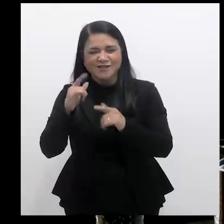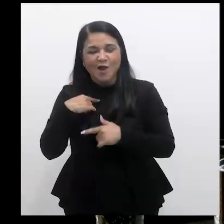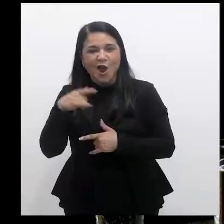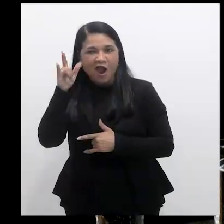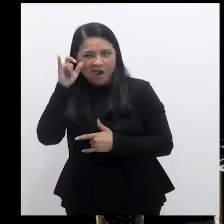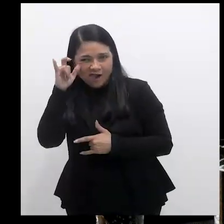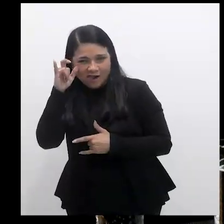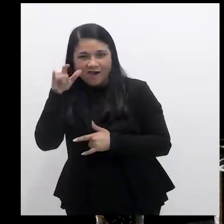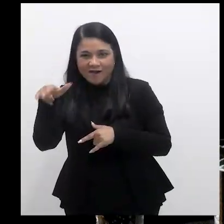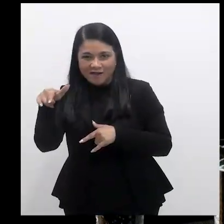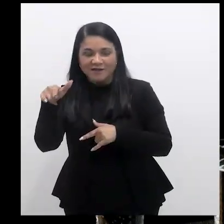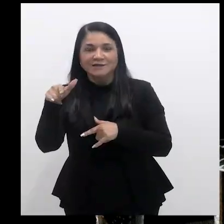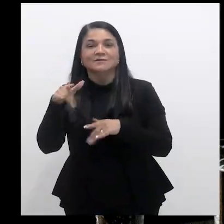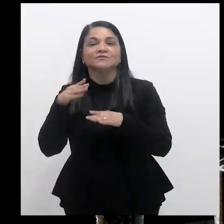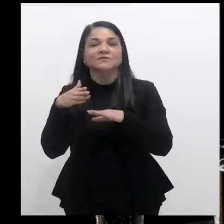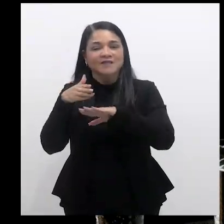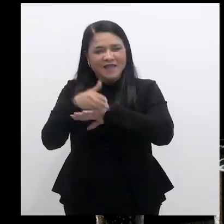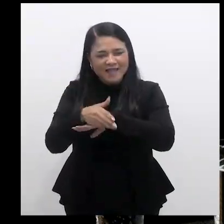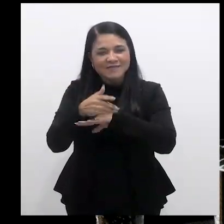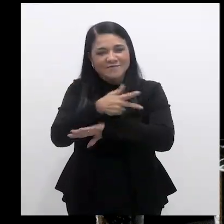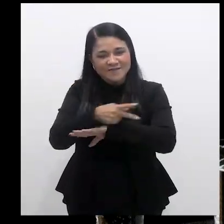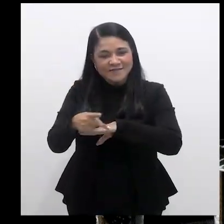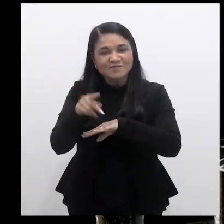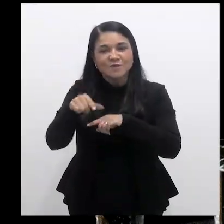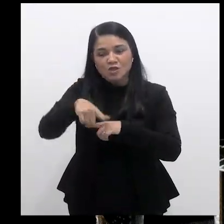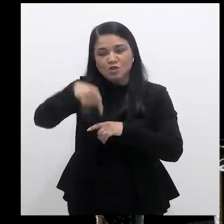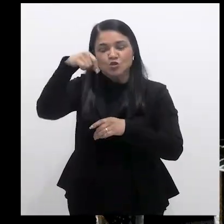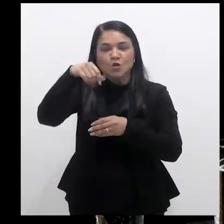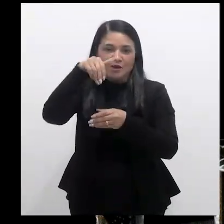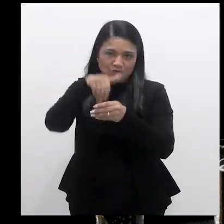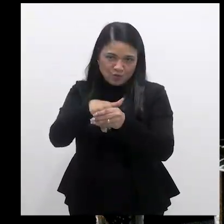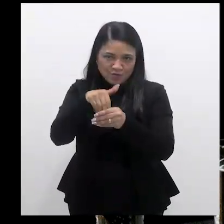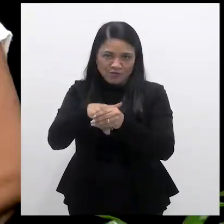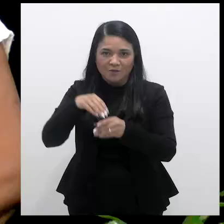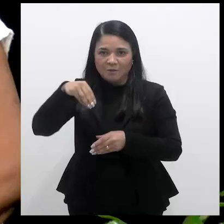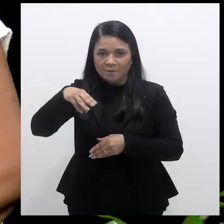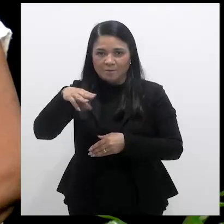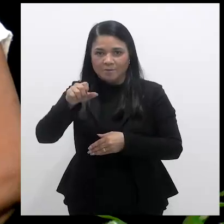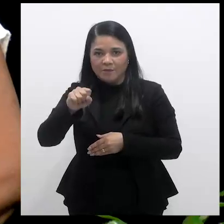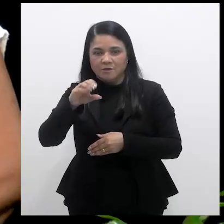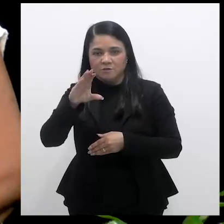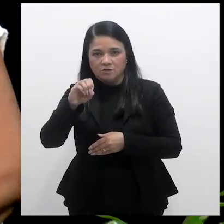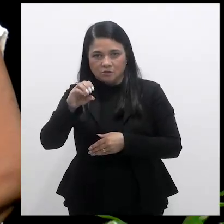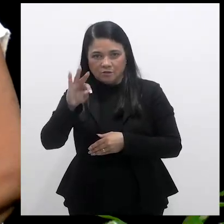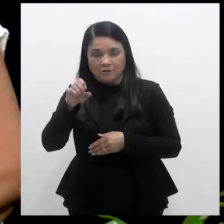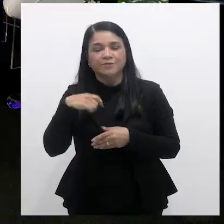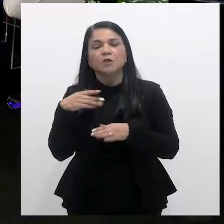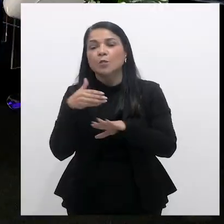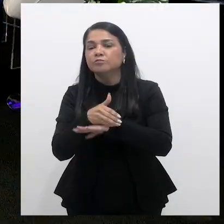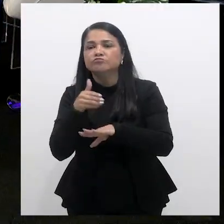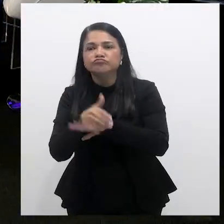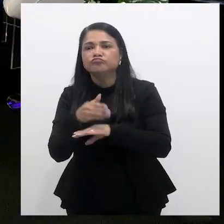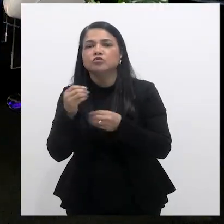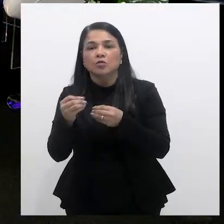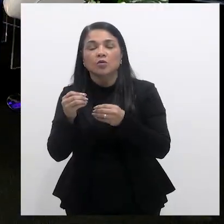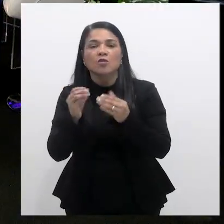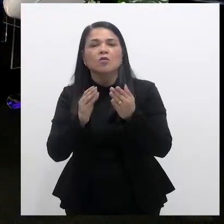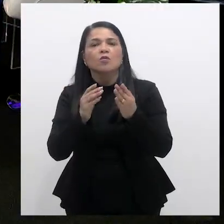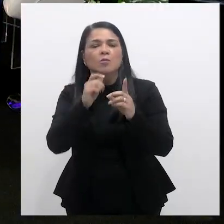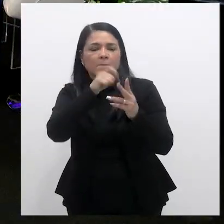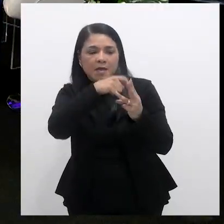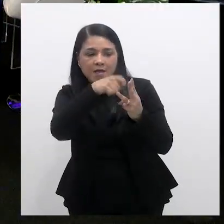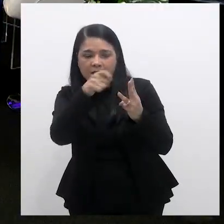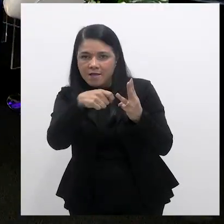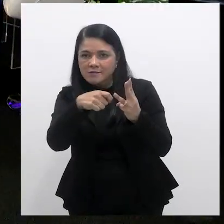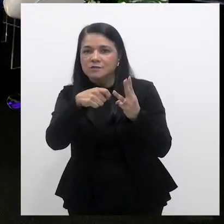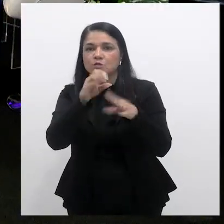Entrem lá no Olhares _ Cariocas para escolher o mascote do curso. E a periodicidade? Como é que funciona? Ele